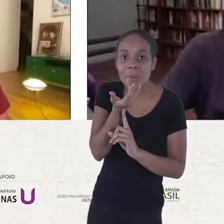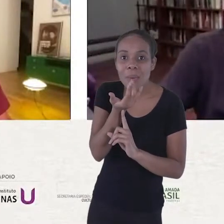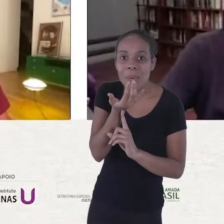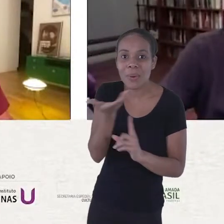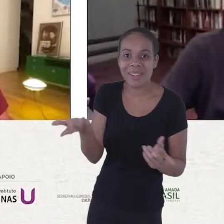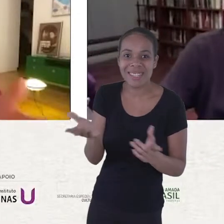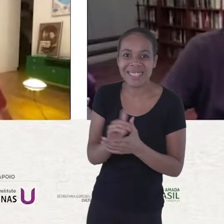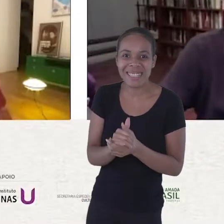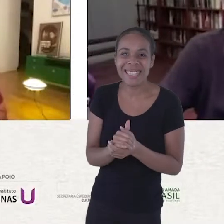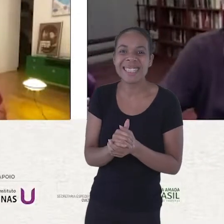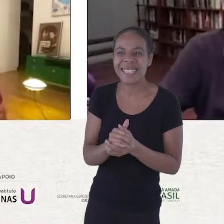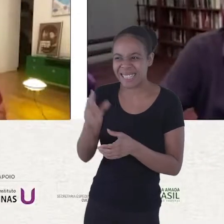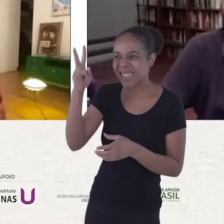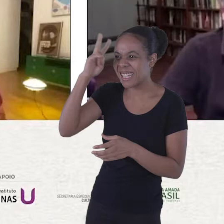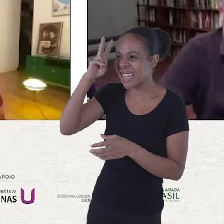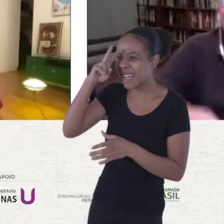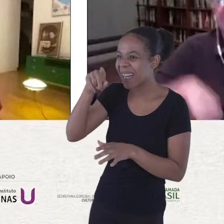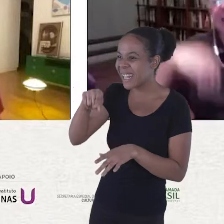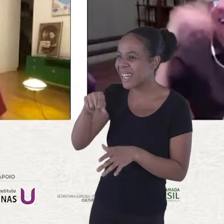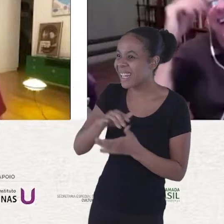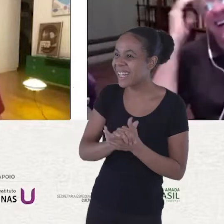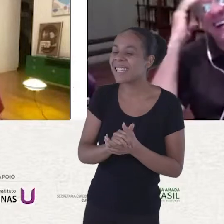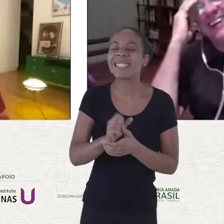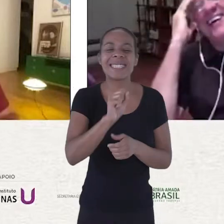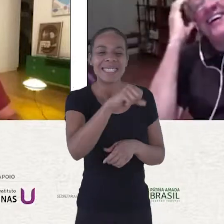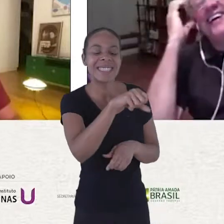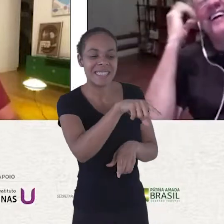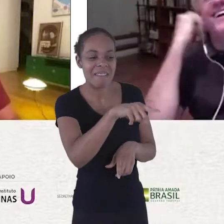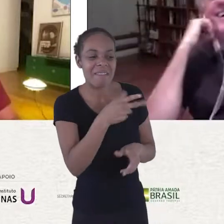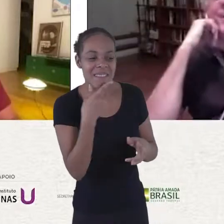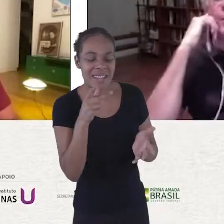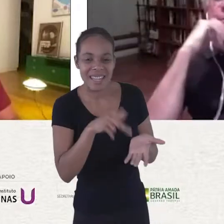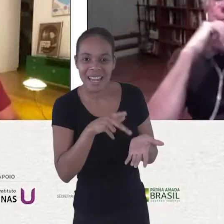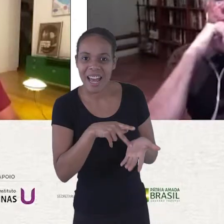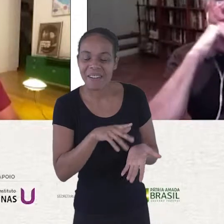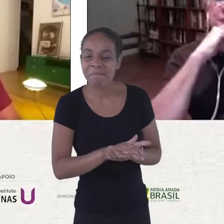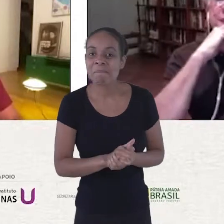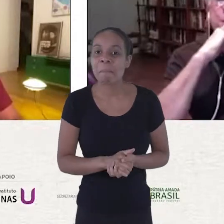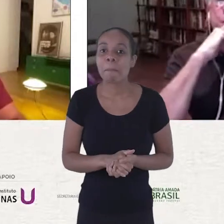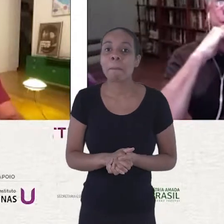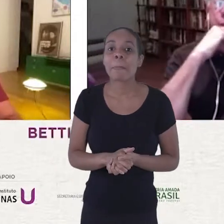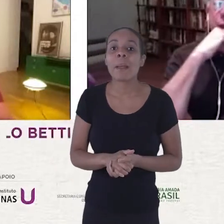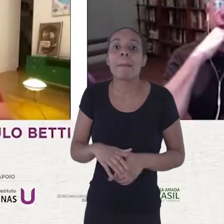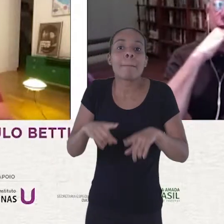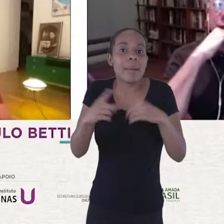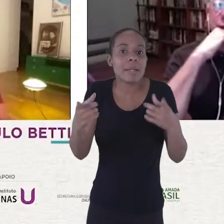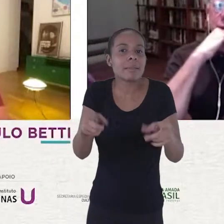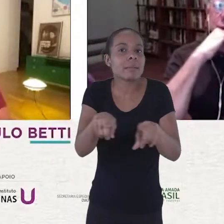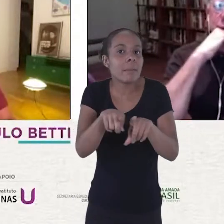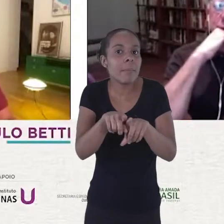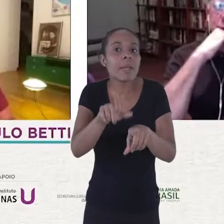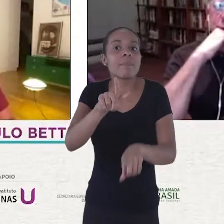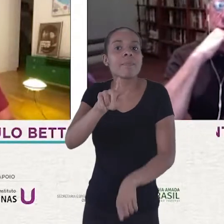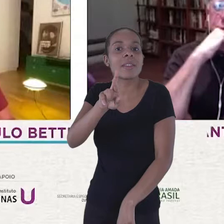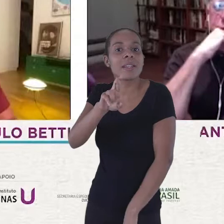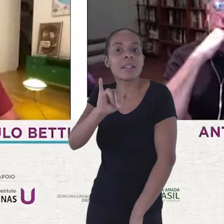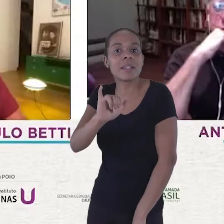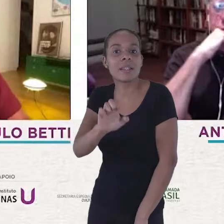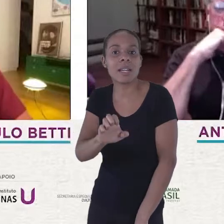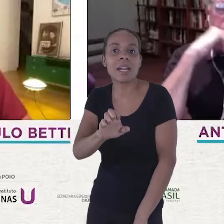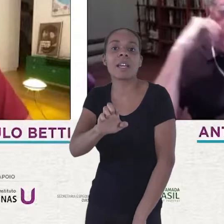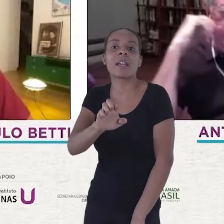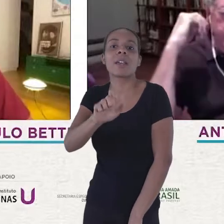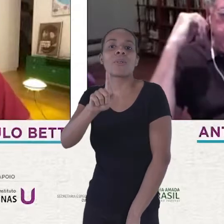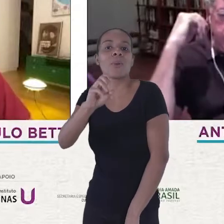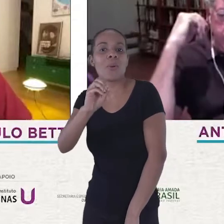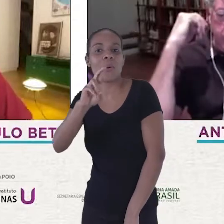assinava. Pode ser. Mas outro assim, eu queria falar, o Gregório do Viver também escreve, o